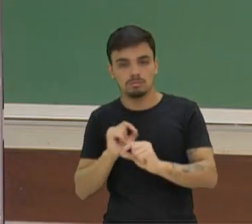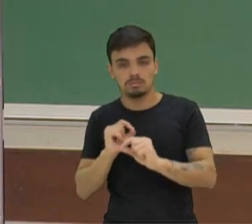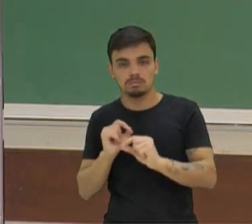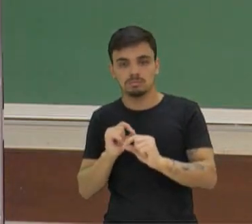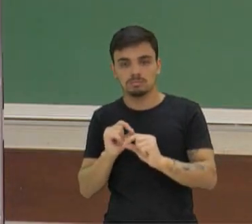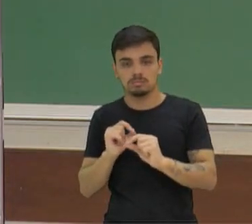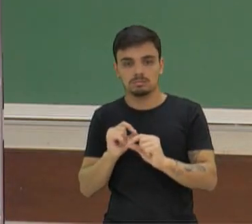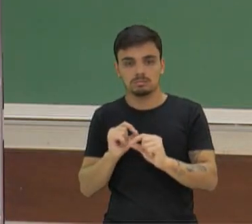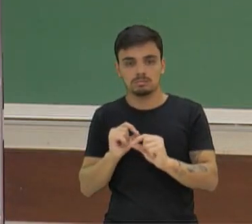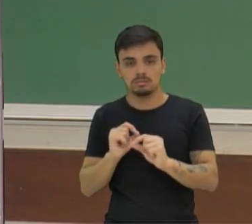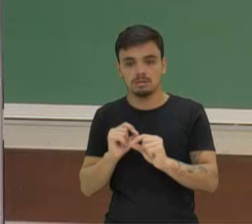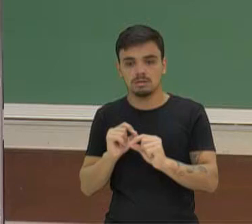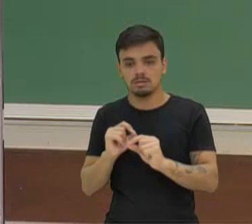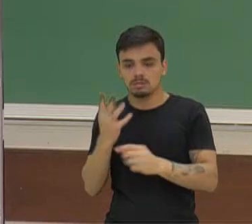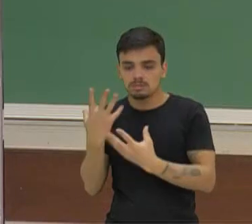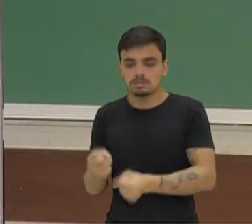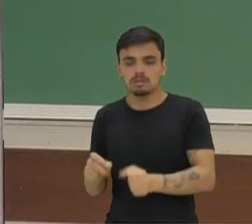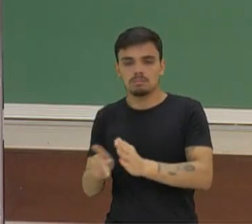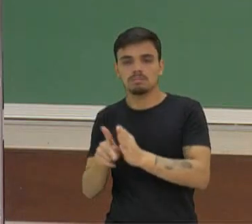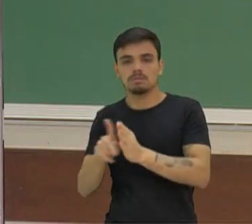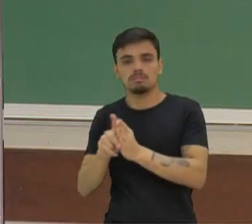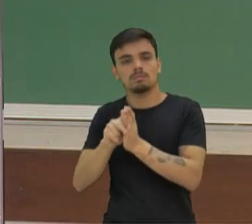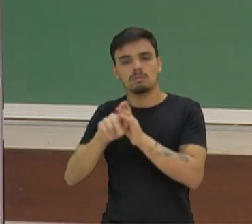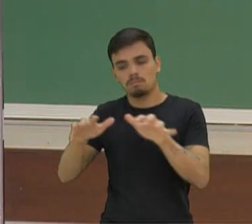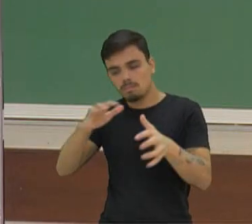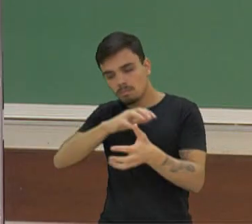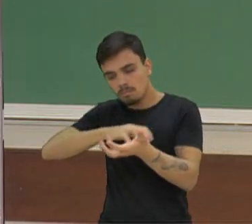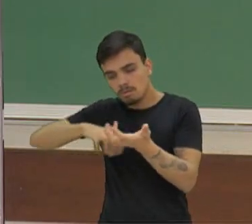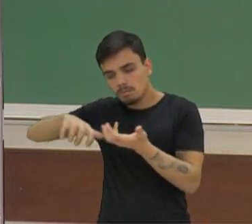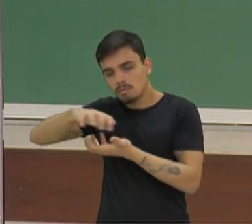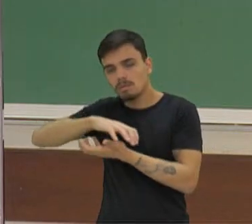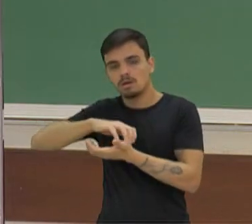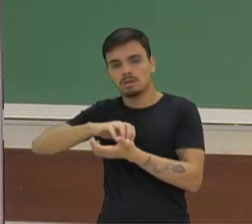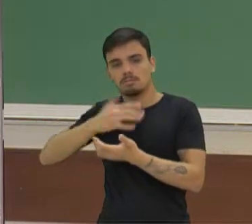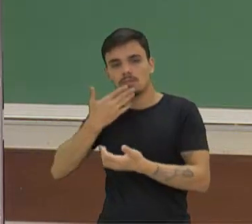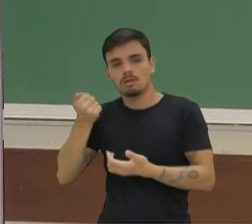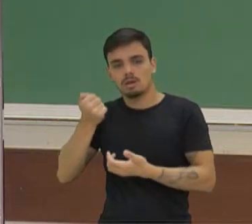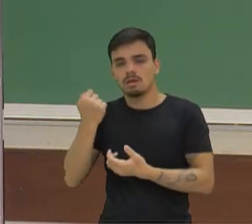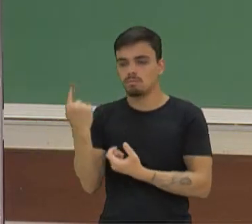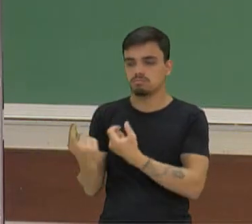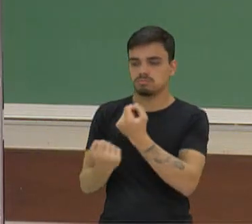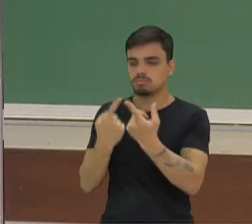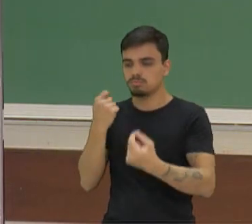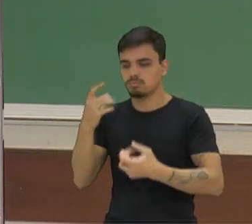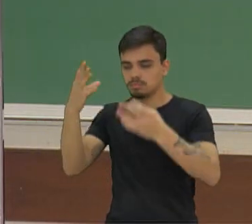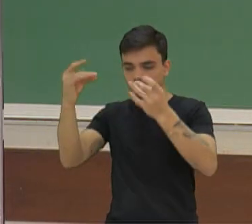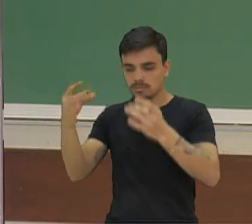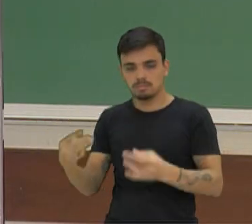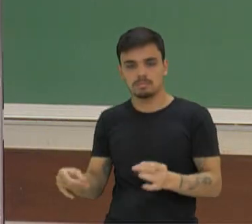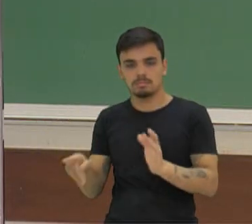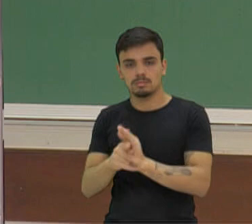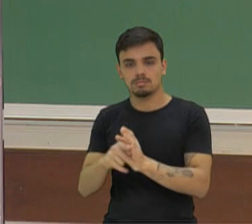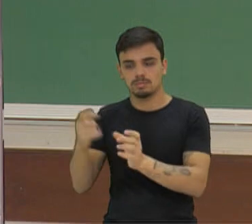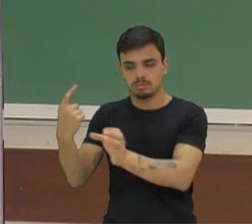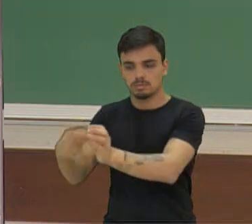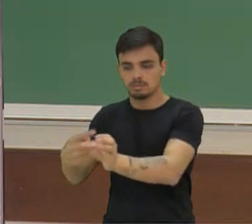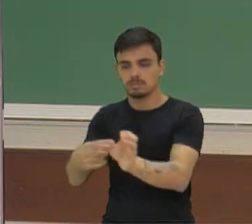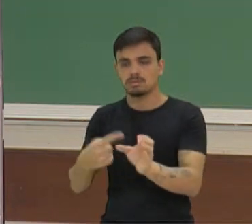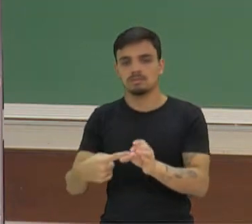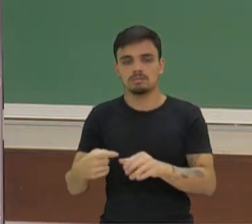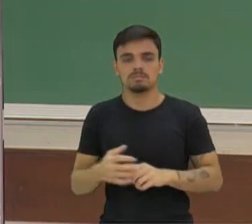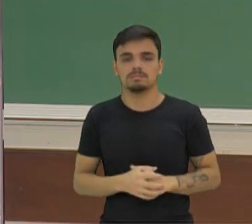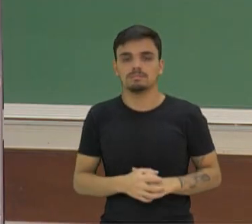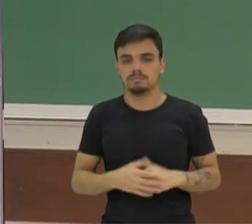encorpar, vamos dizer assim, esse movimento que melhoraria vários aspectos da província, que precisavam ser melhorados na